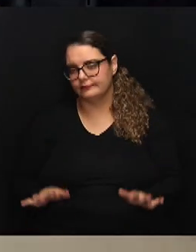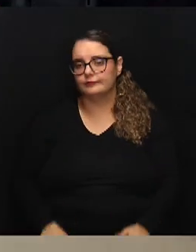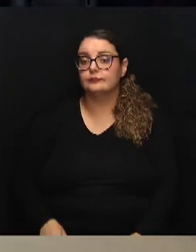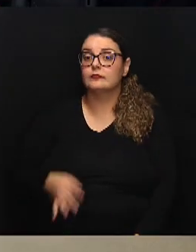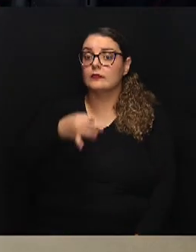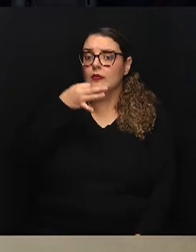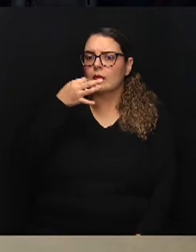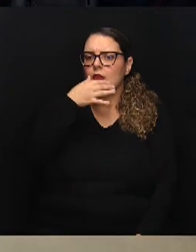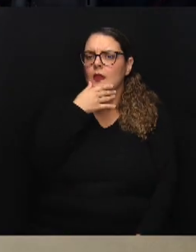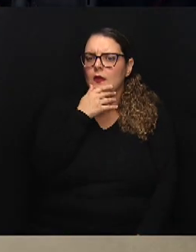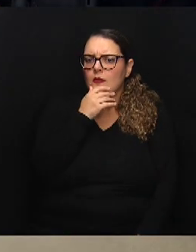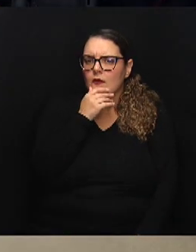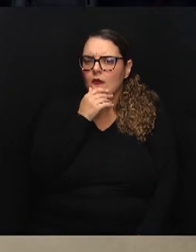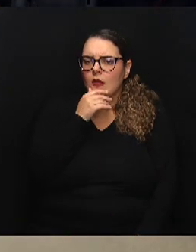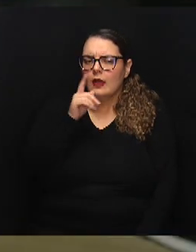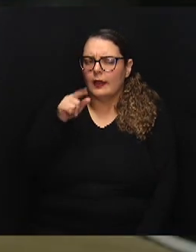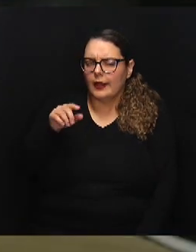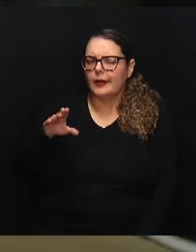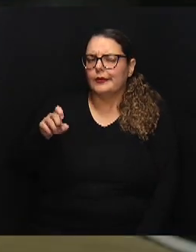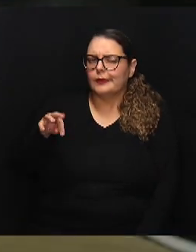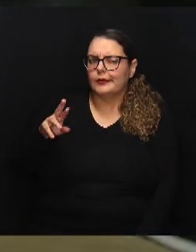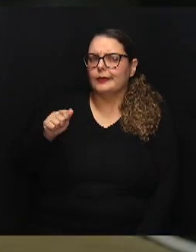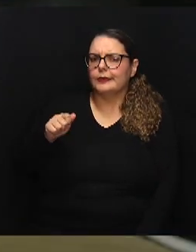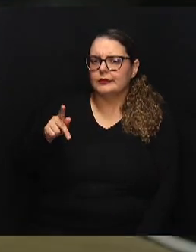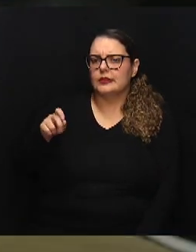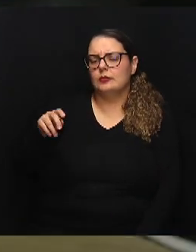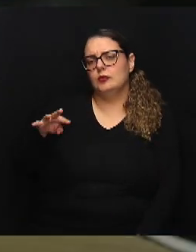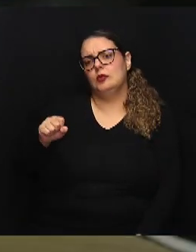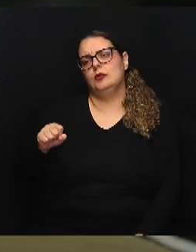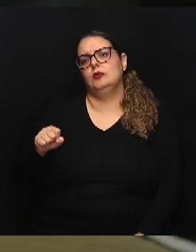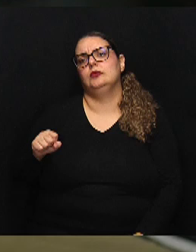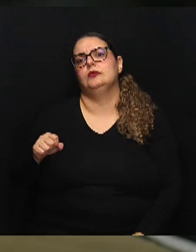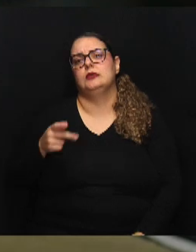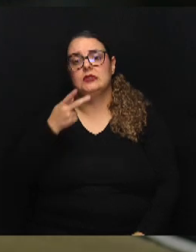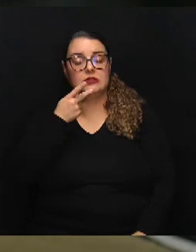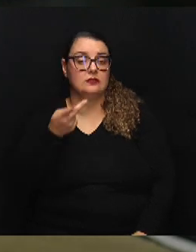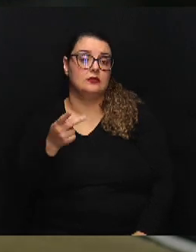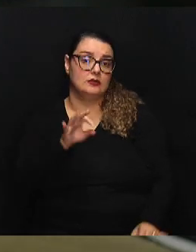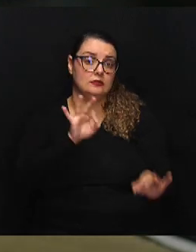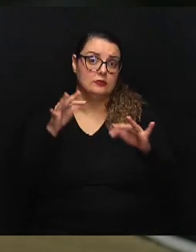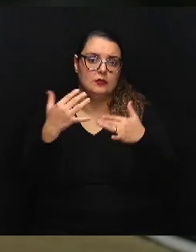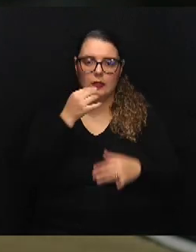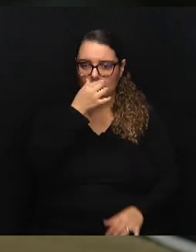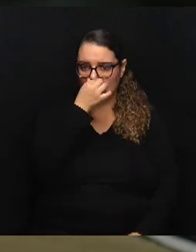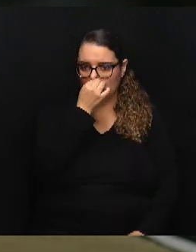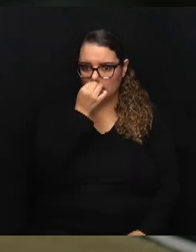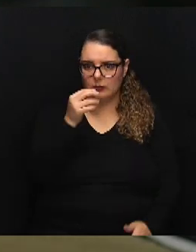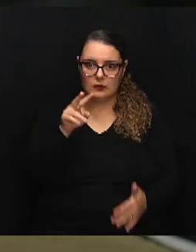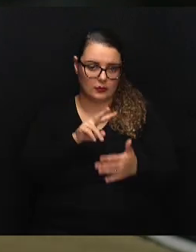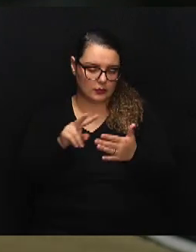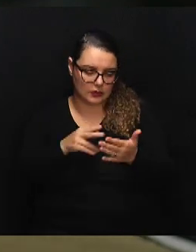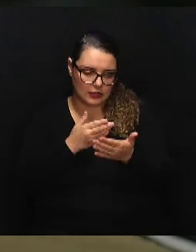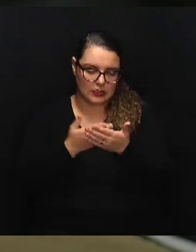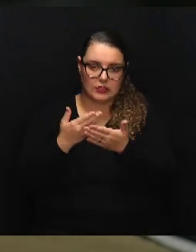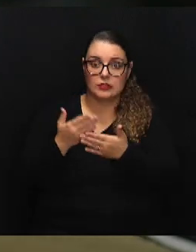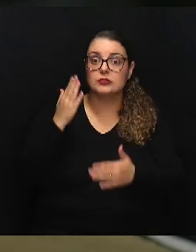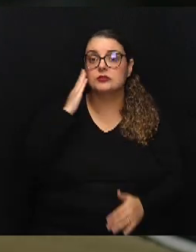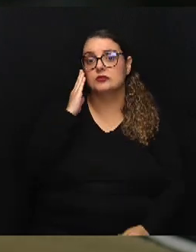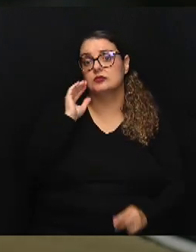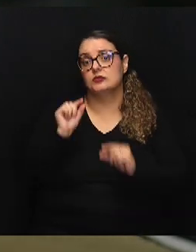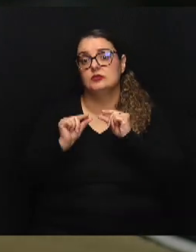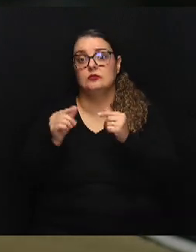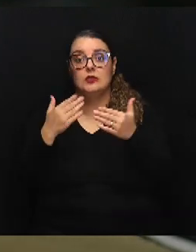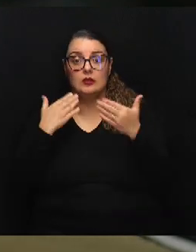Agora, é um contraponto desse questionamento do nosso telespectador, eu lendo para poder entender um pouco,